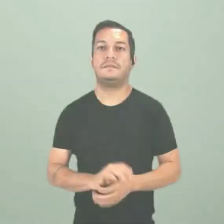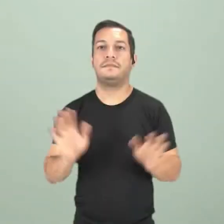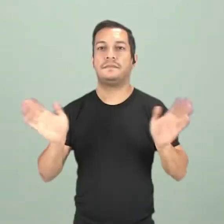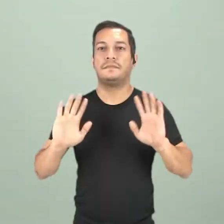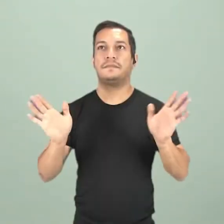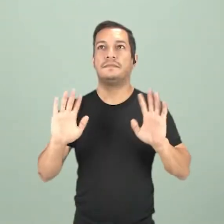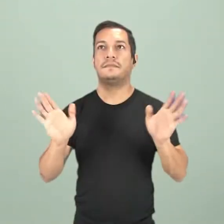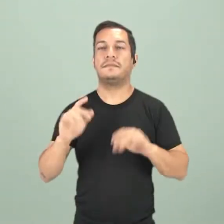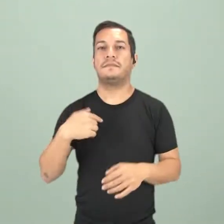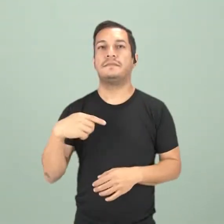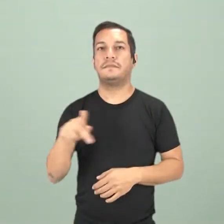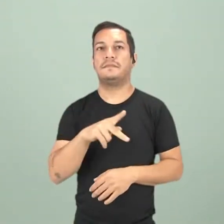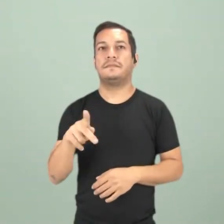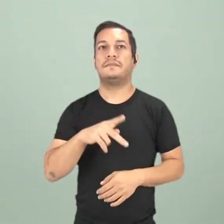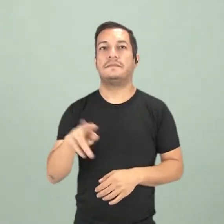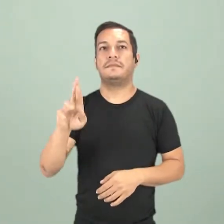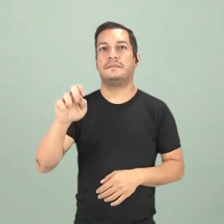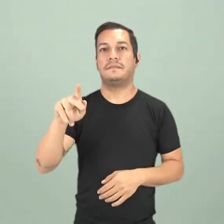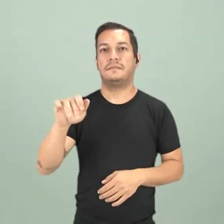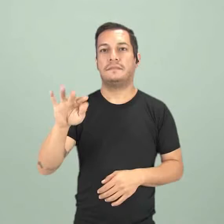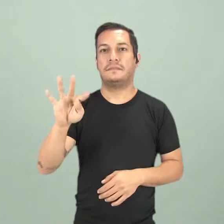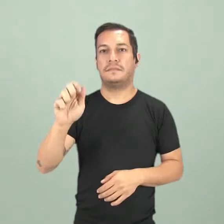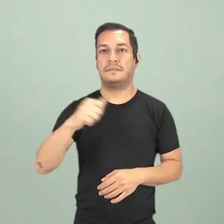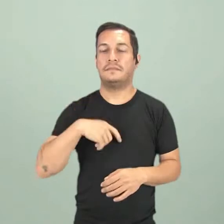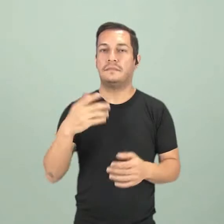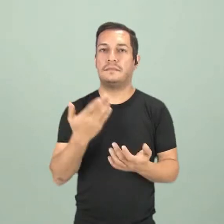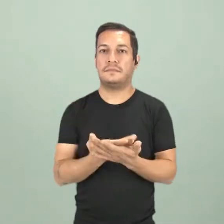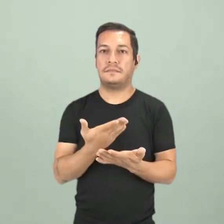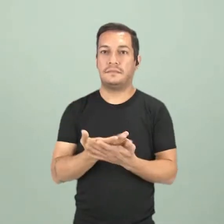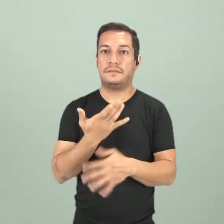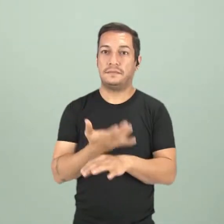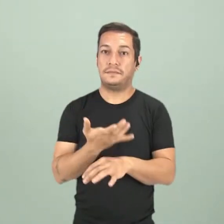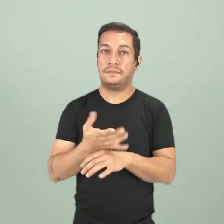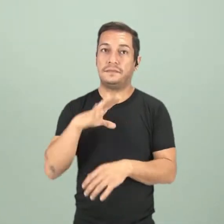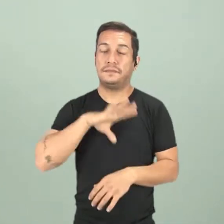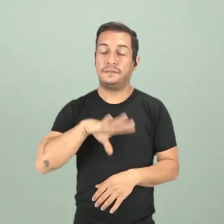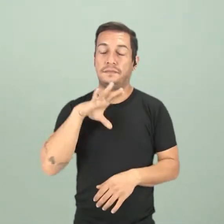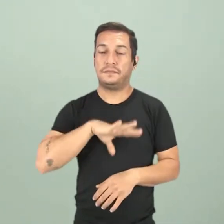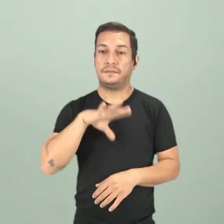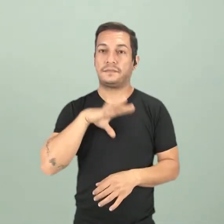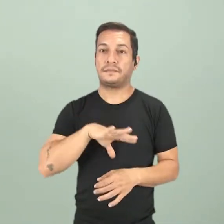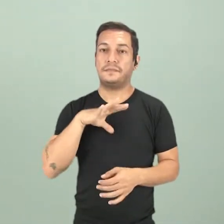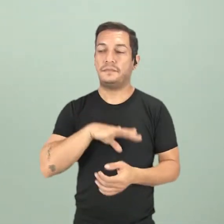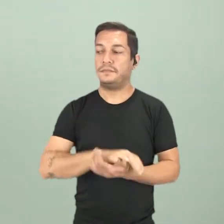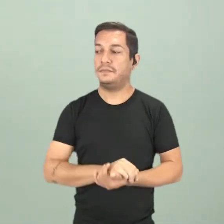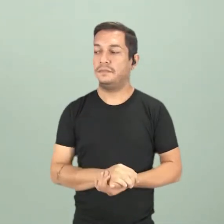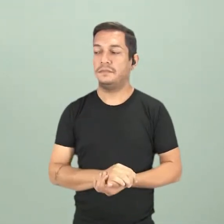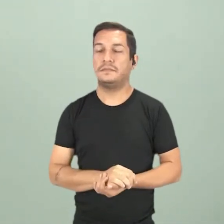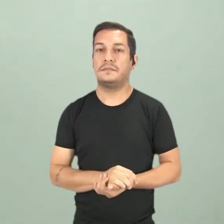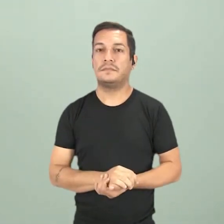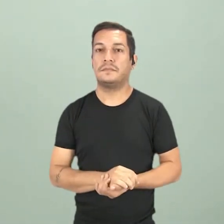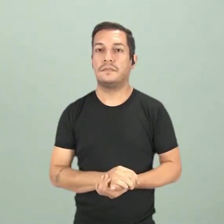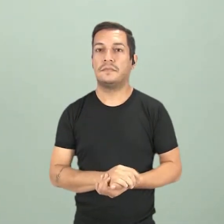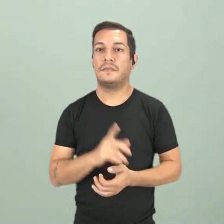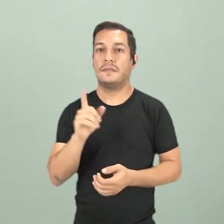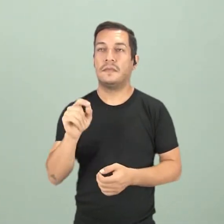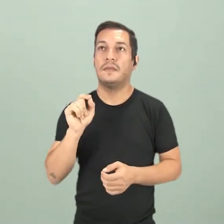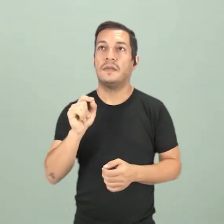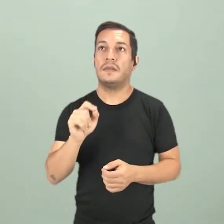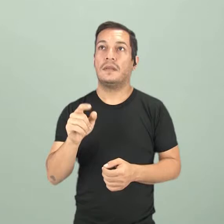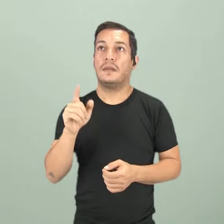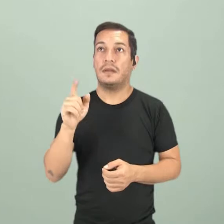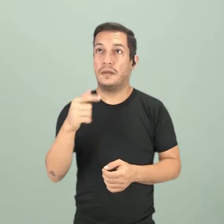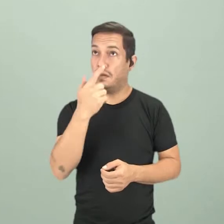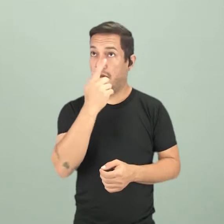Olá, eu sou a professora Renata e mais uma vez estou com vocês aqui com as aulas de língua portuguesa para as segundas